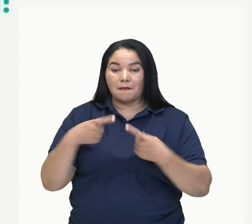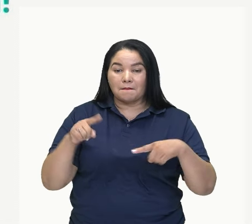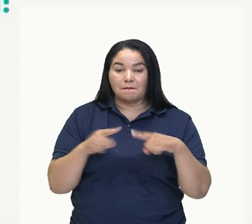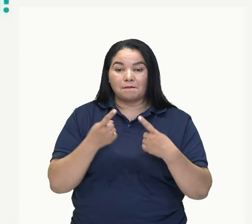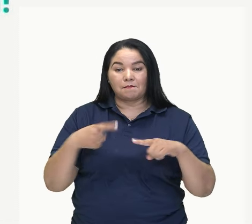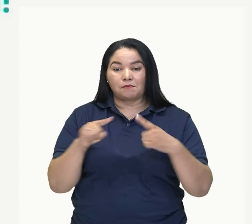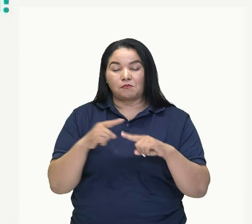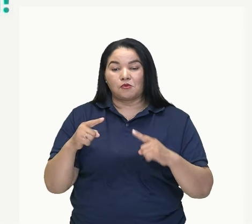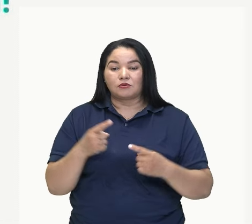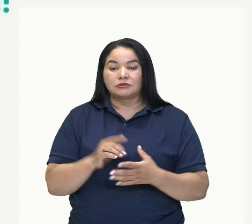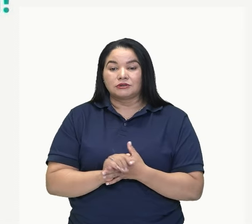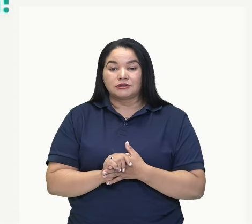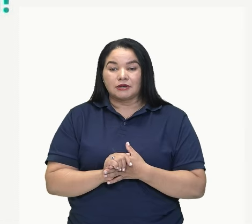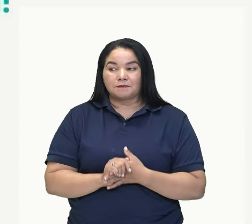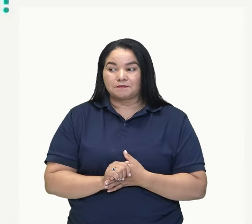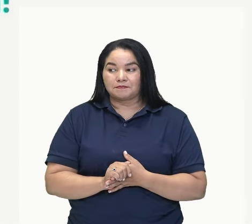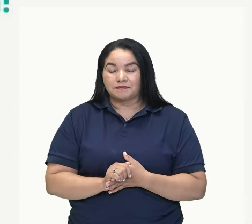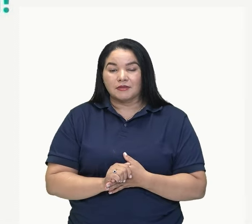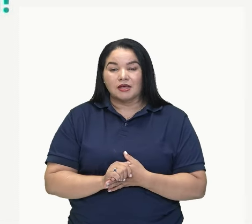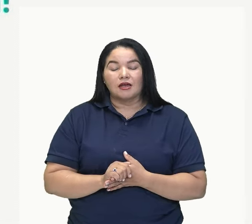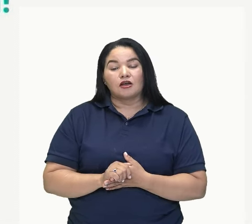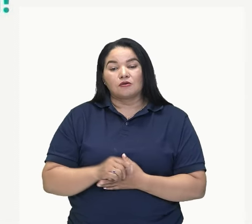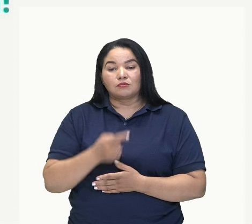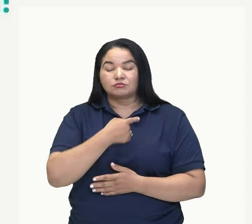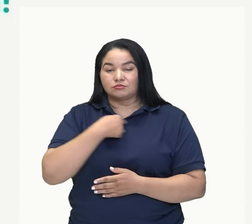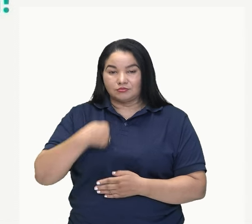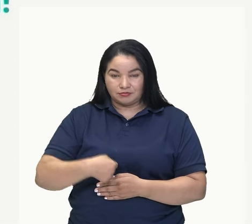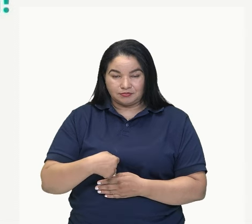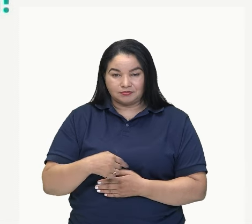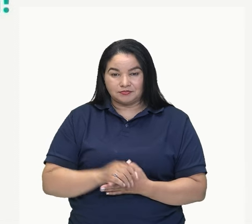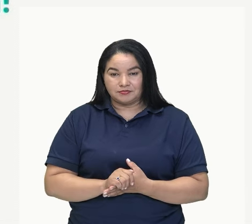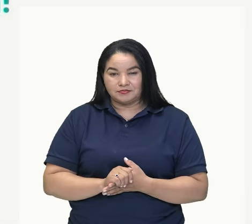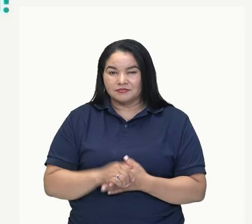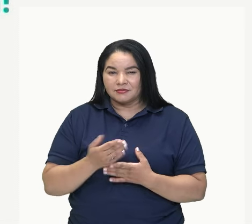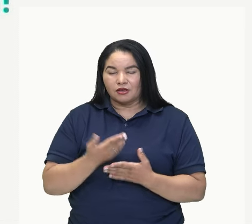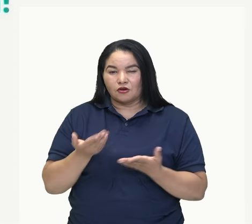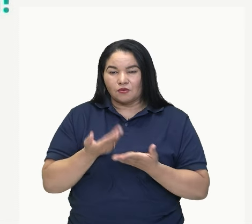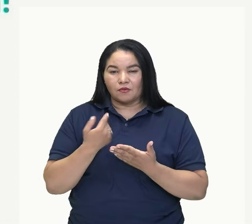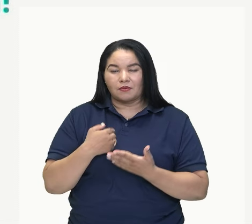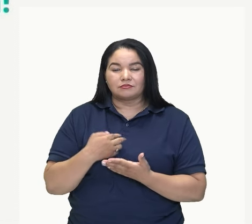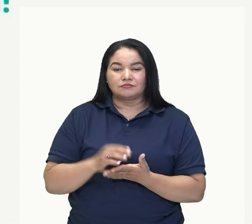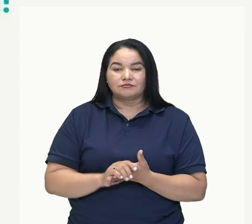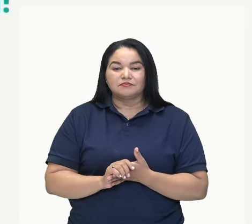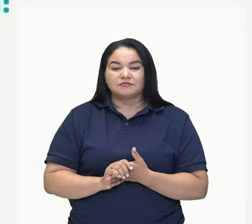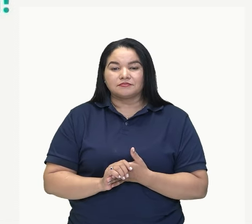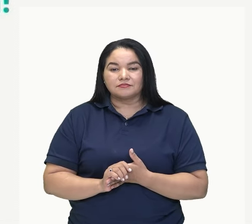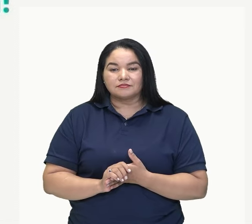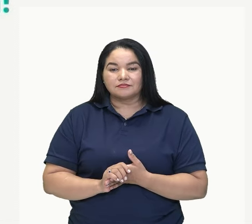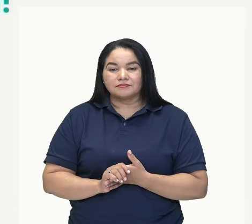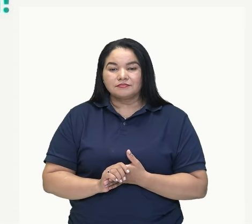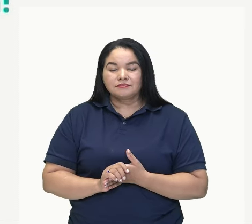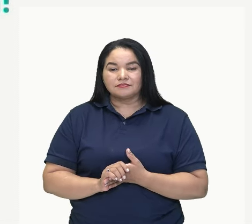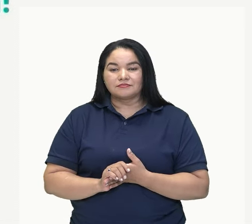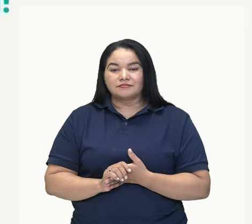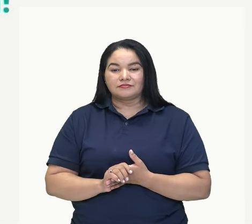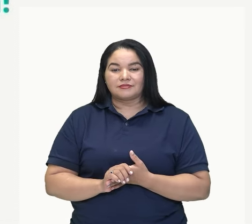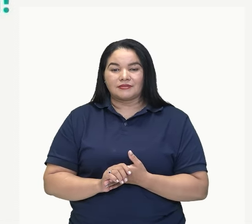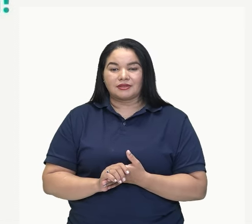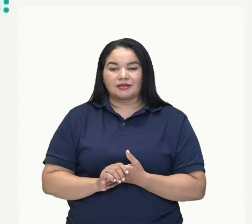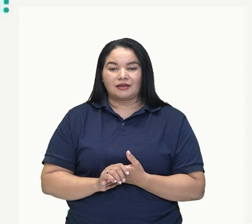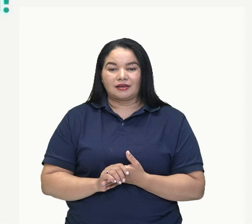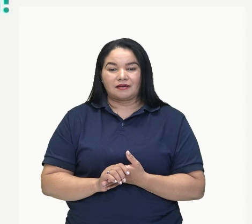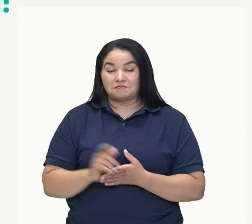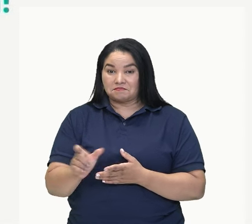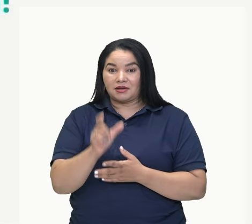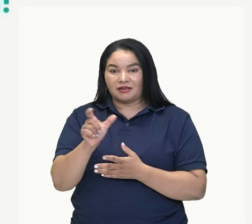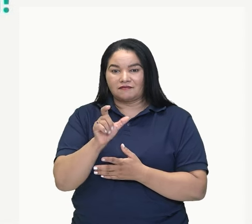é uma oração? Sim. Vou fazer aí a regrinha para definir sujeito e predicado. Aqui está o verbo,